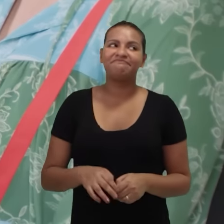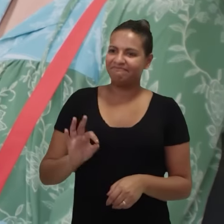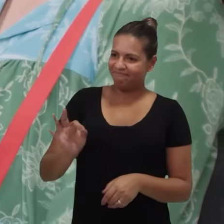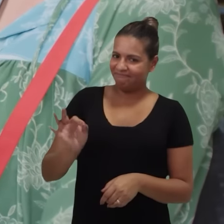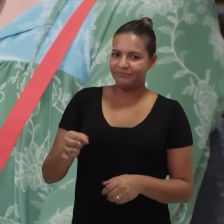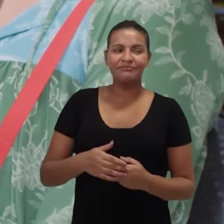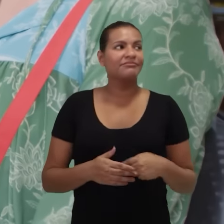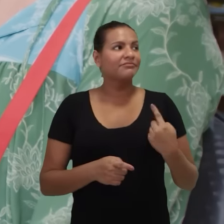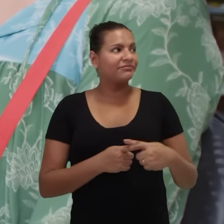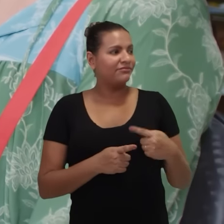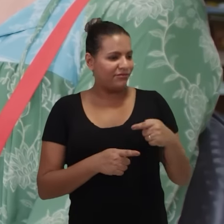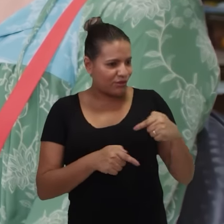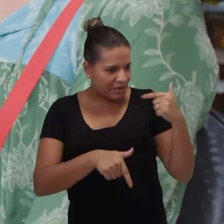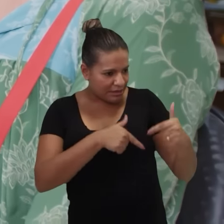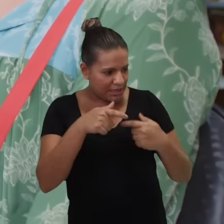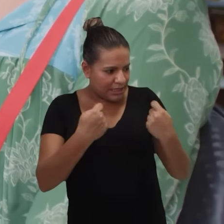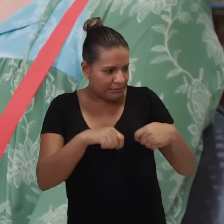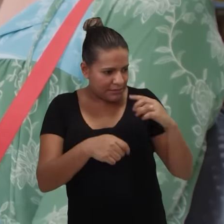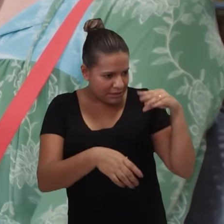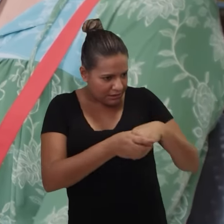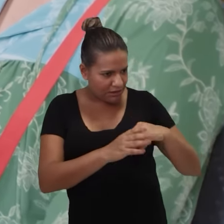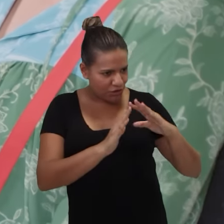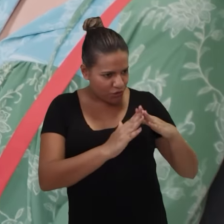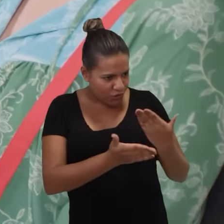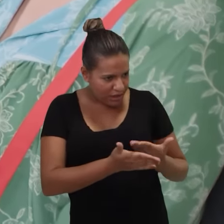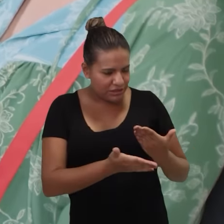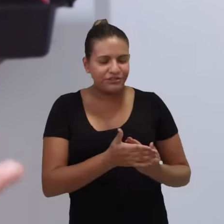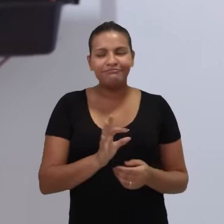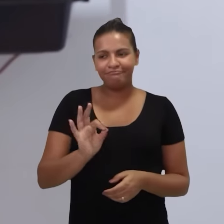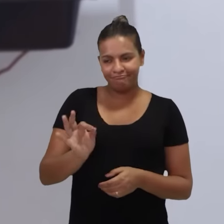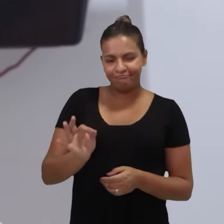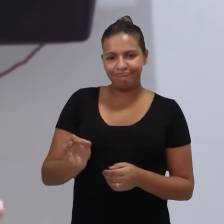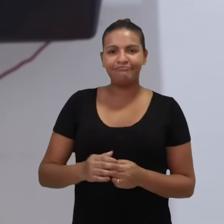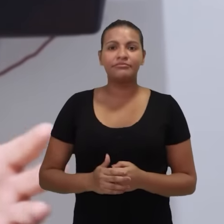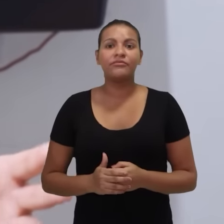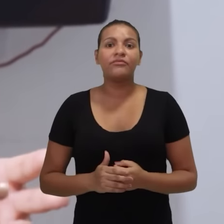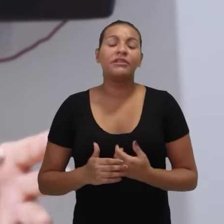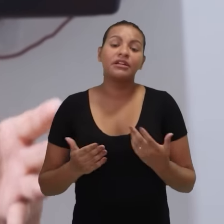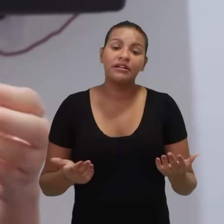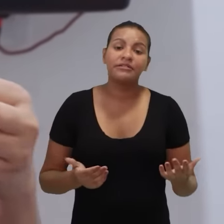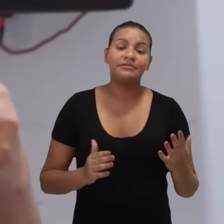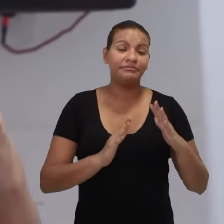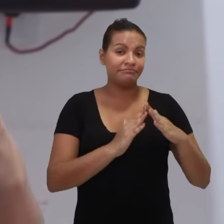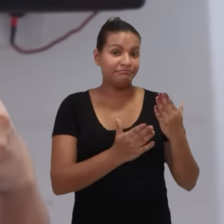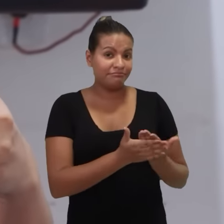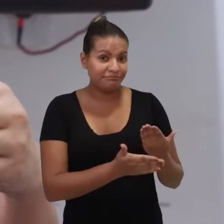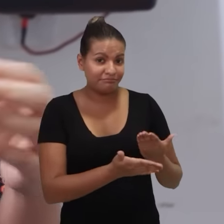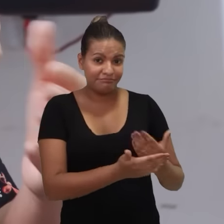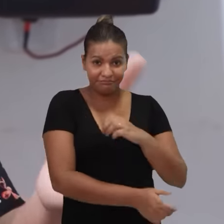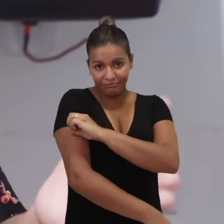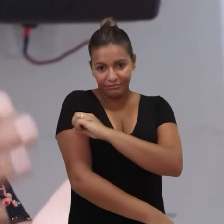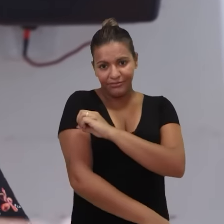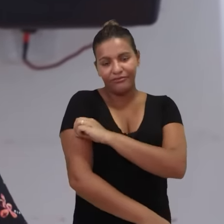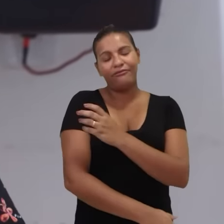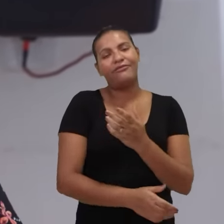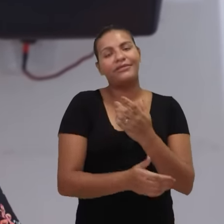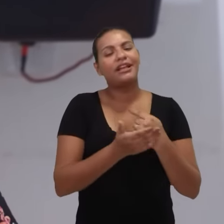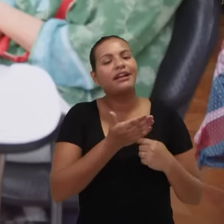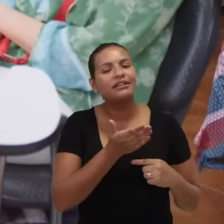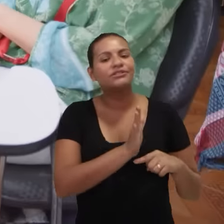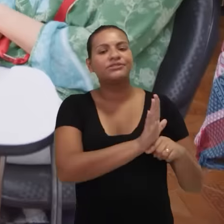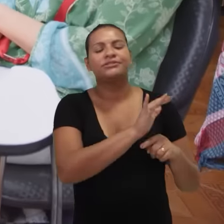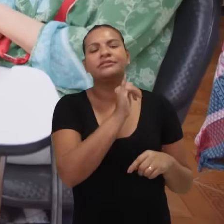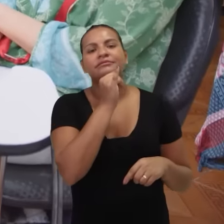você trabalhar, tem que estar na creche. Tem que estar na creche. E a creche, ela te dá essa